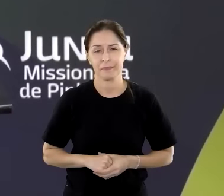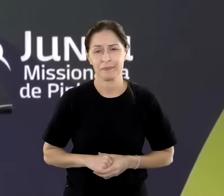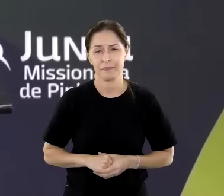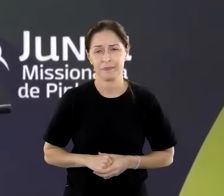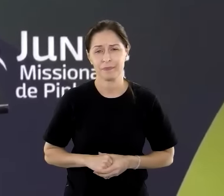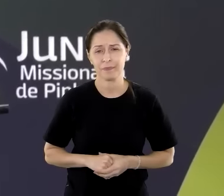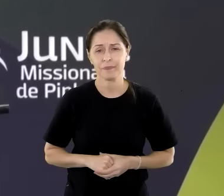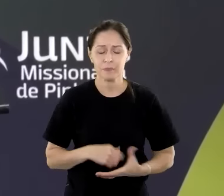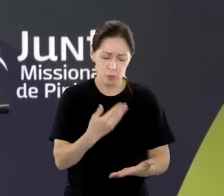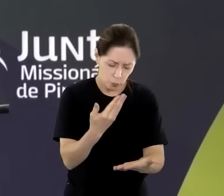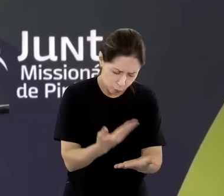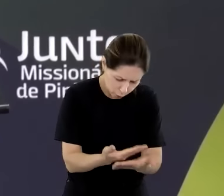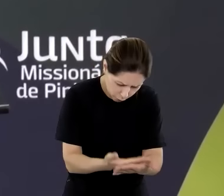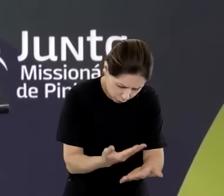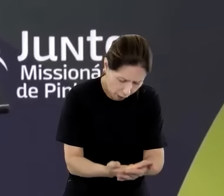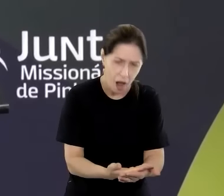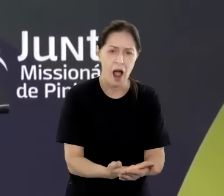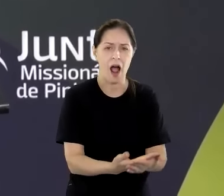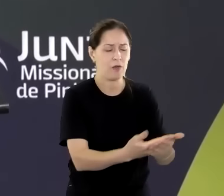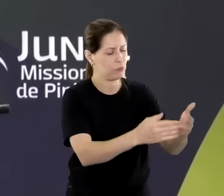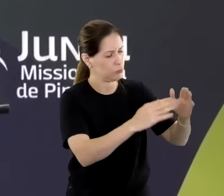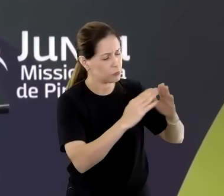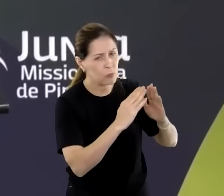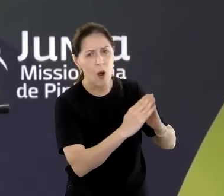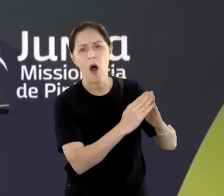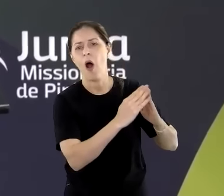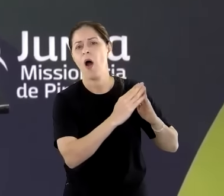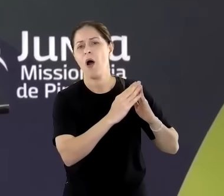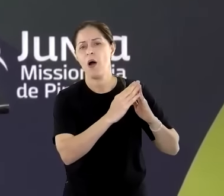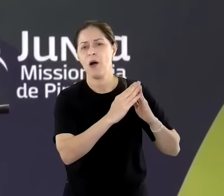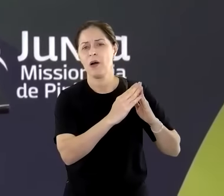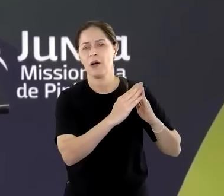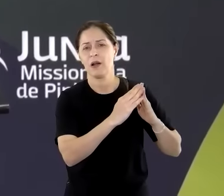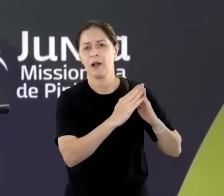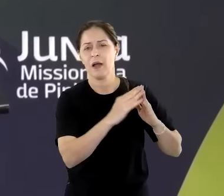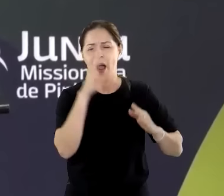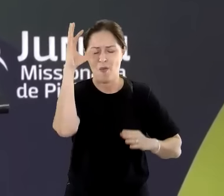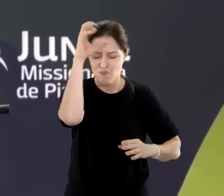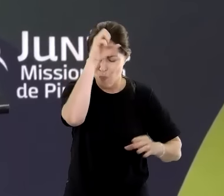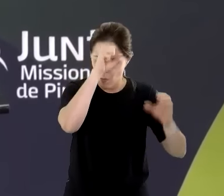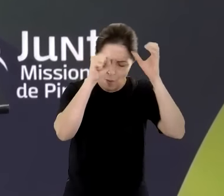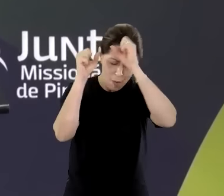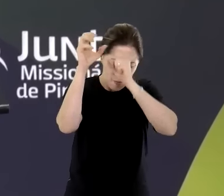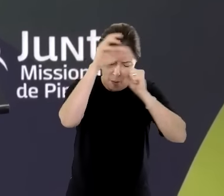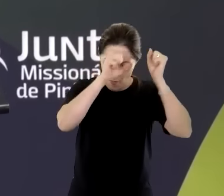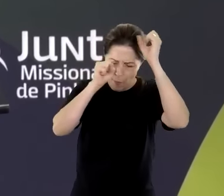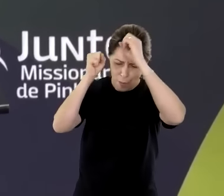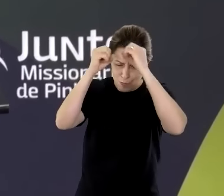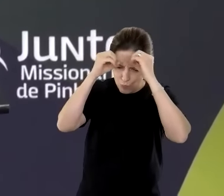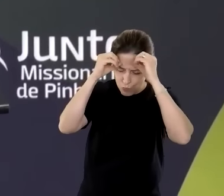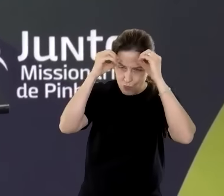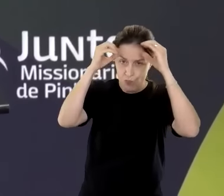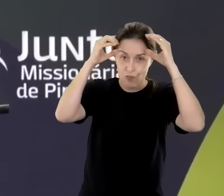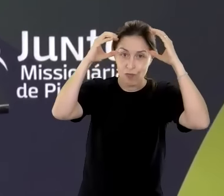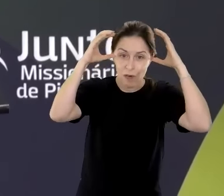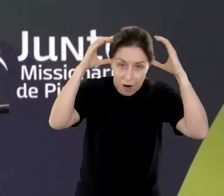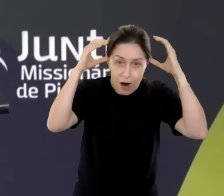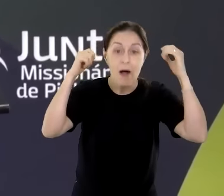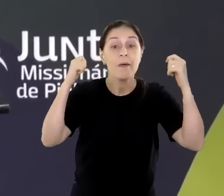Então você tem que estudar. Você tem que se aperfeiçoar, você tem que se equipar, você tem que se aparelhar, você tem que